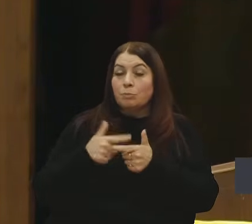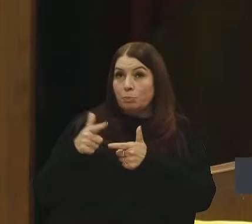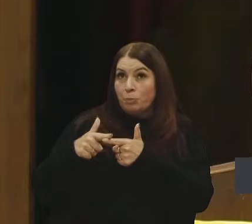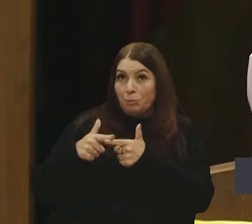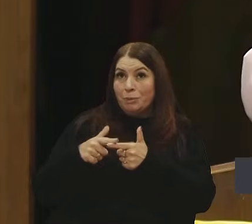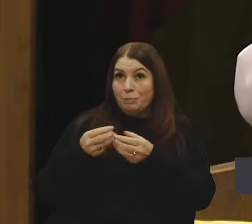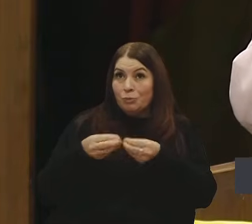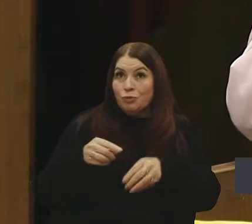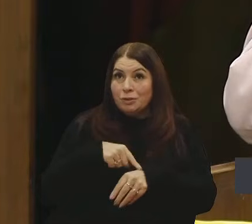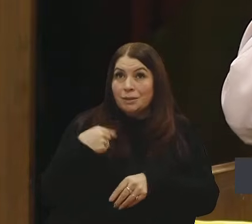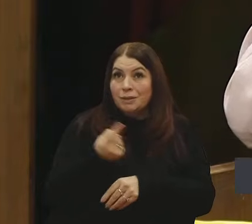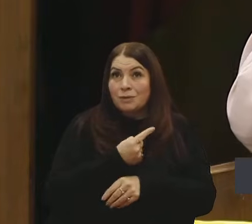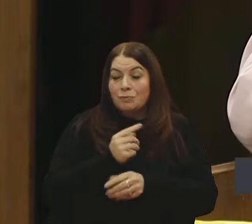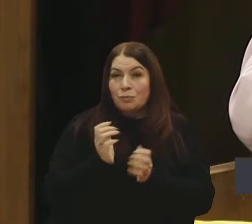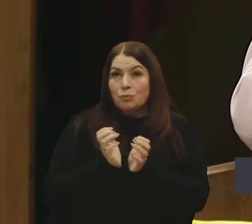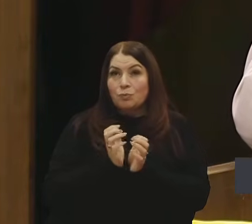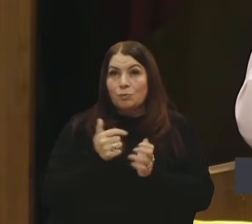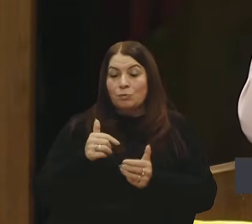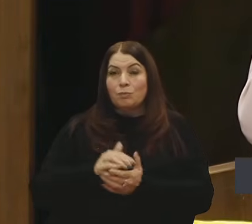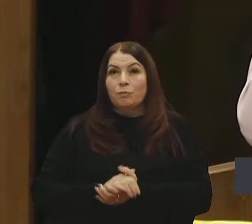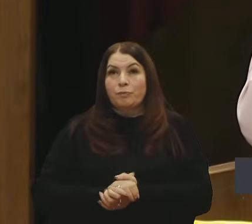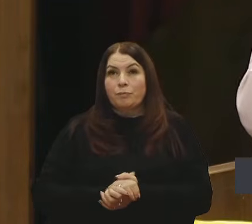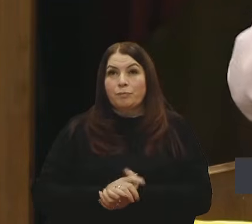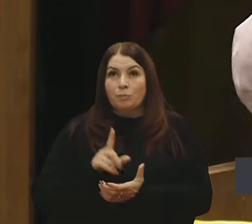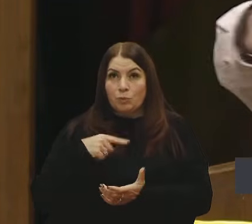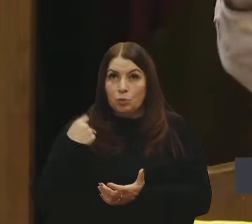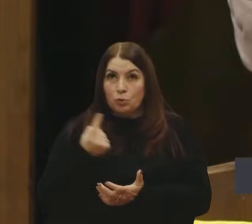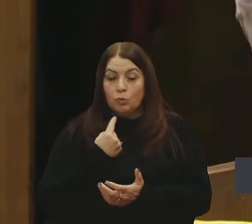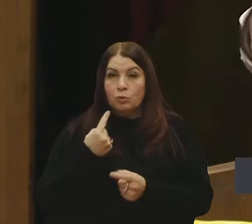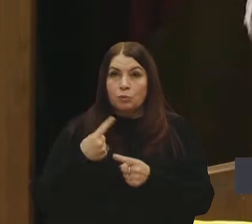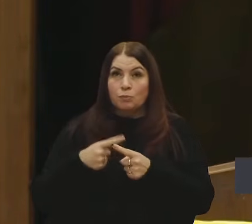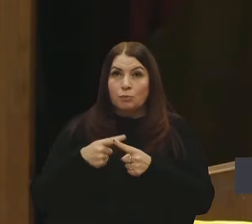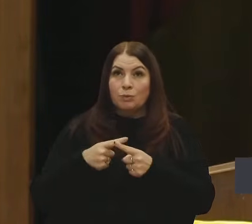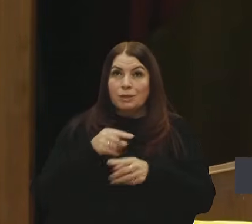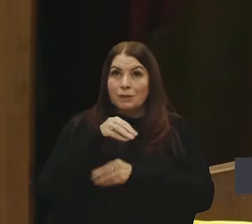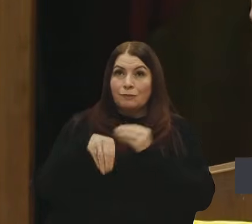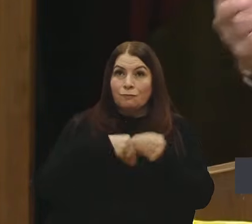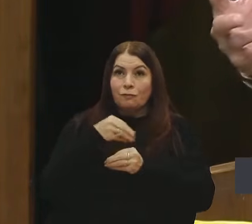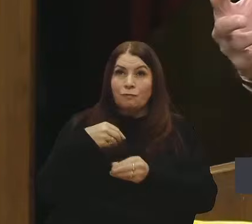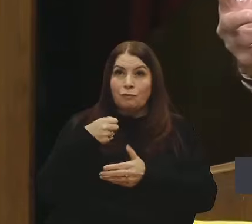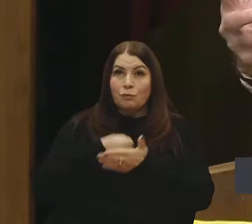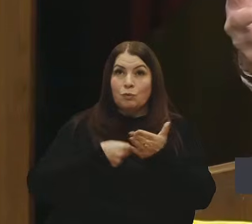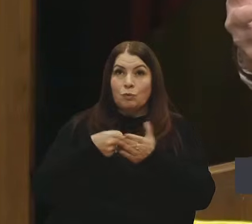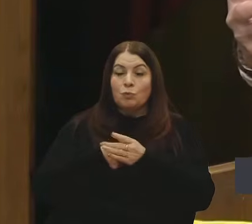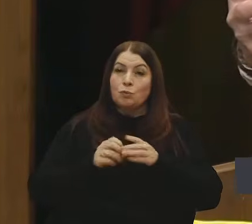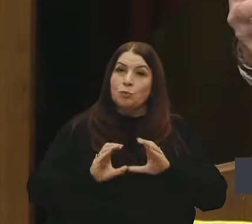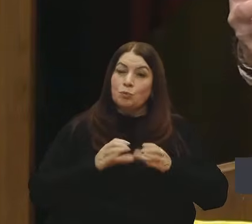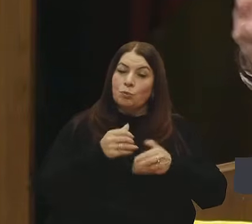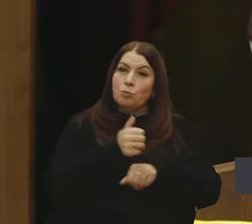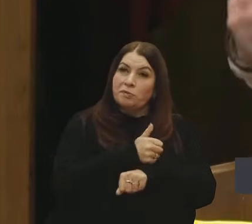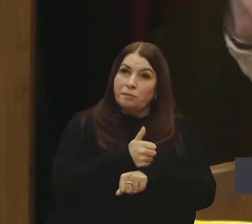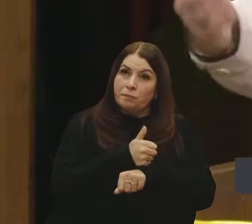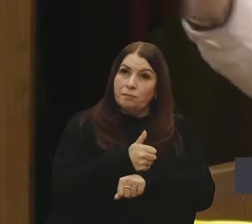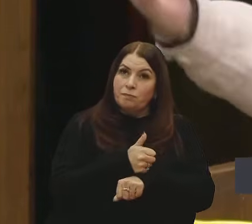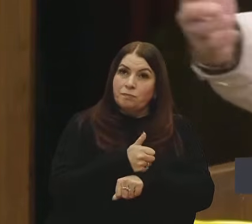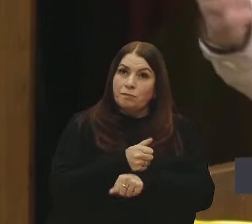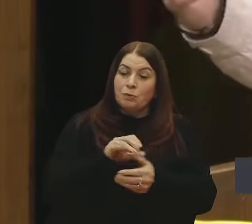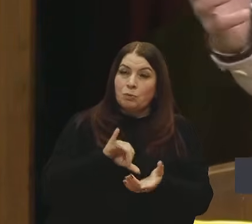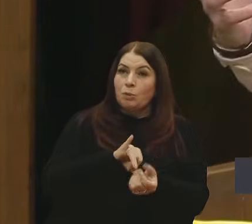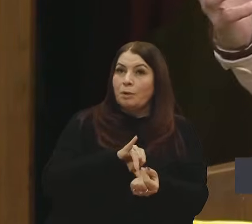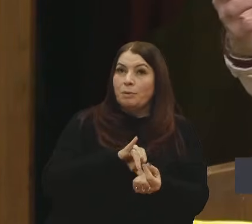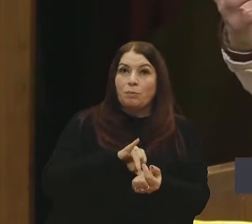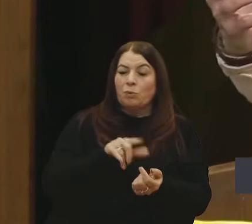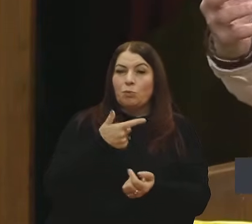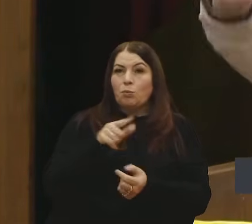para a nossa classe trabalhadora. Para nós. Porque isso envolve a luta de classes. No capitalismo não tem